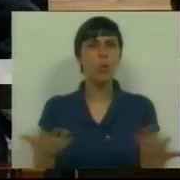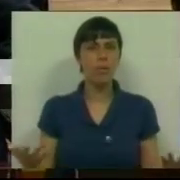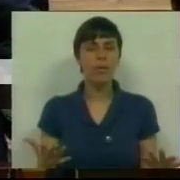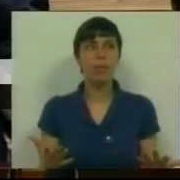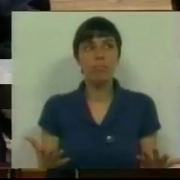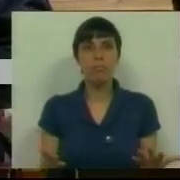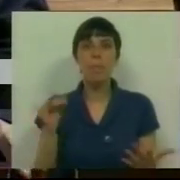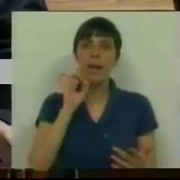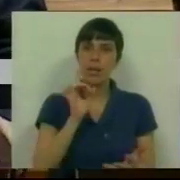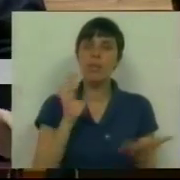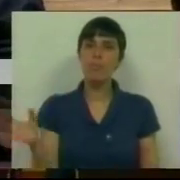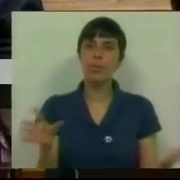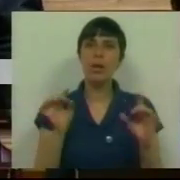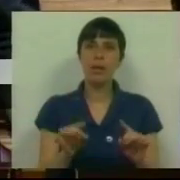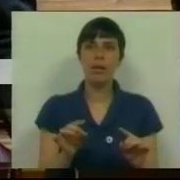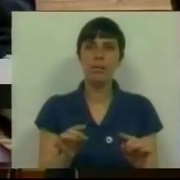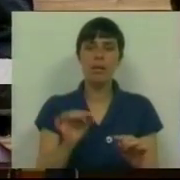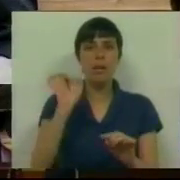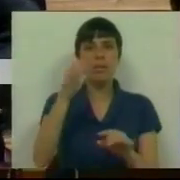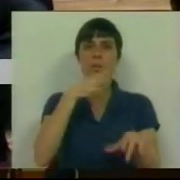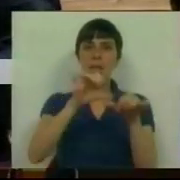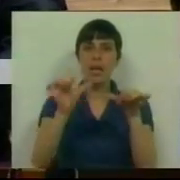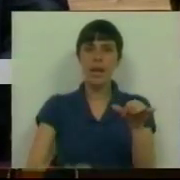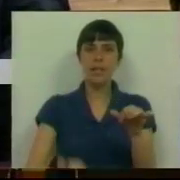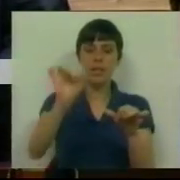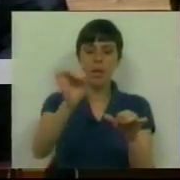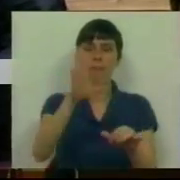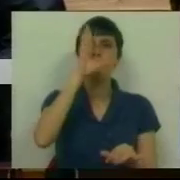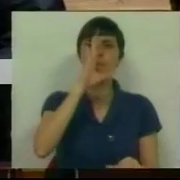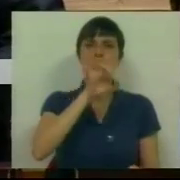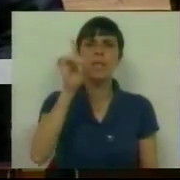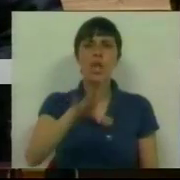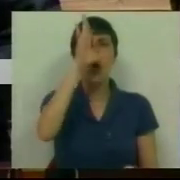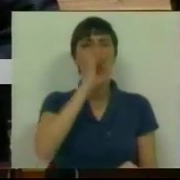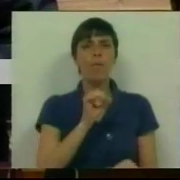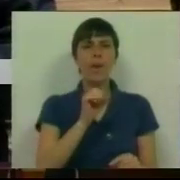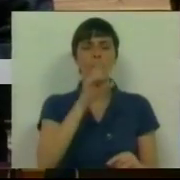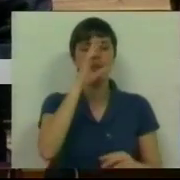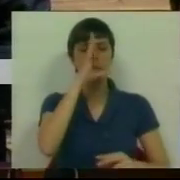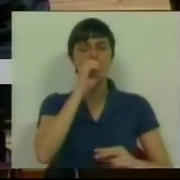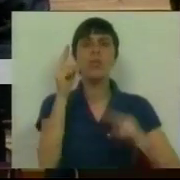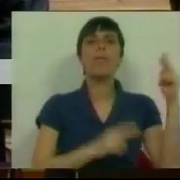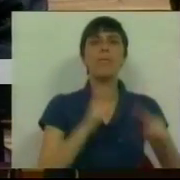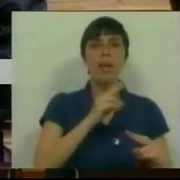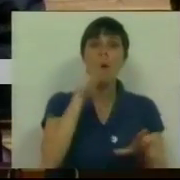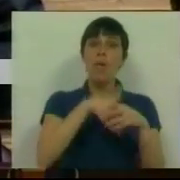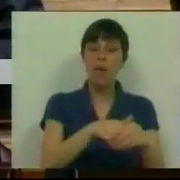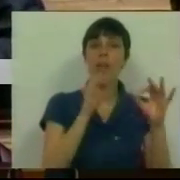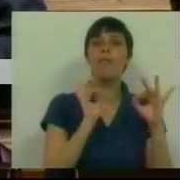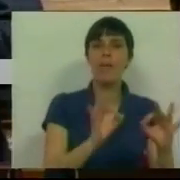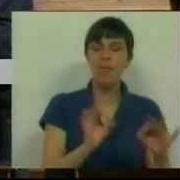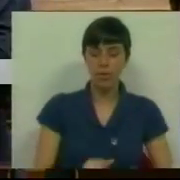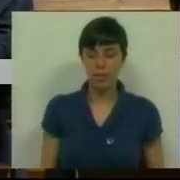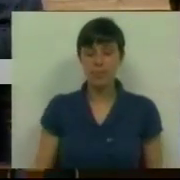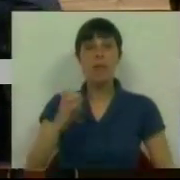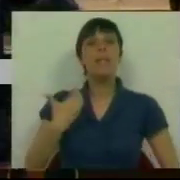a mais importante desta sua declaração. Se o Governo, pela voz do Ministro Vítor Gaspar, votou a favor e